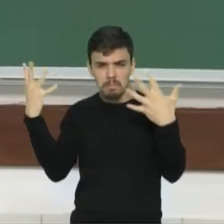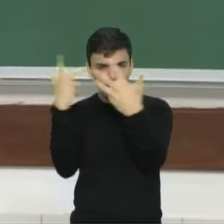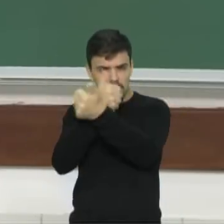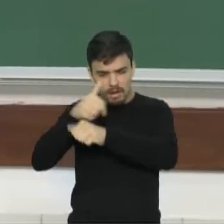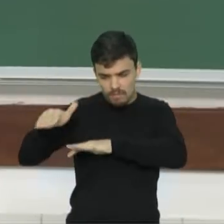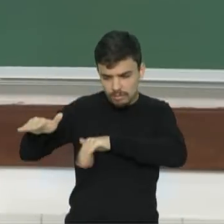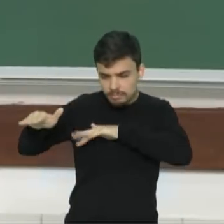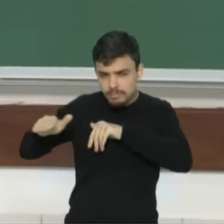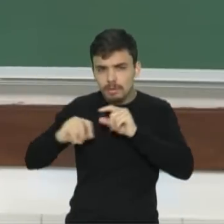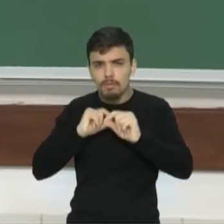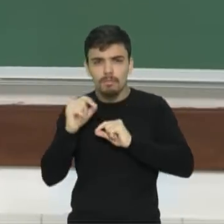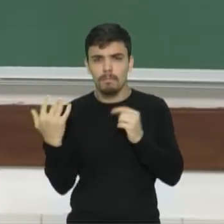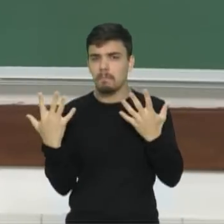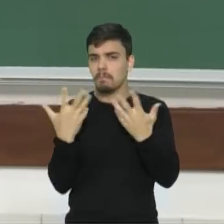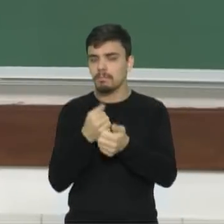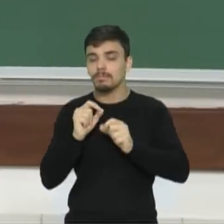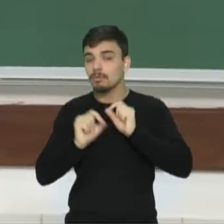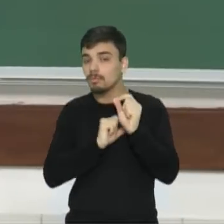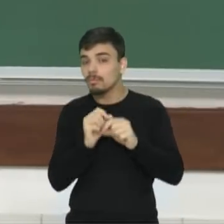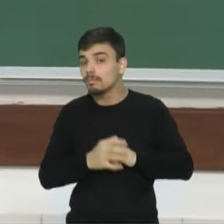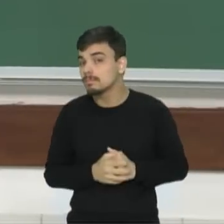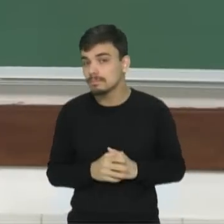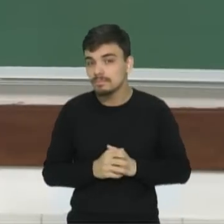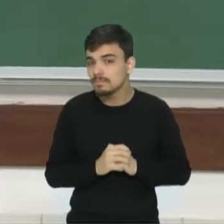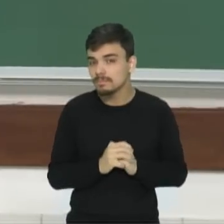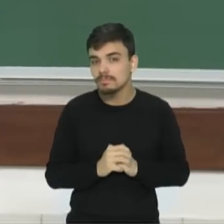mim uma das melhores praias do Paraná,